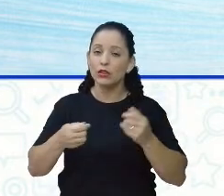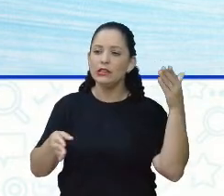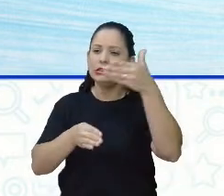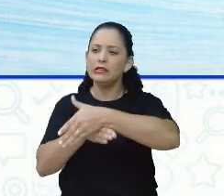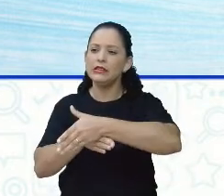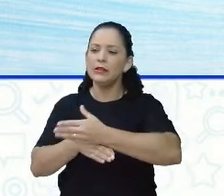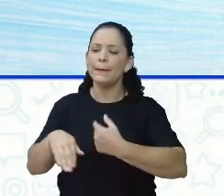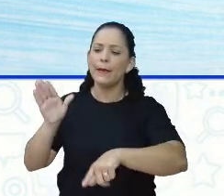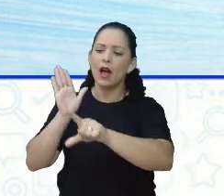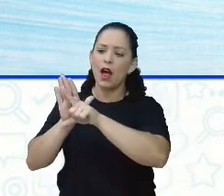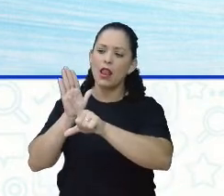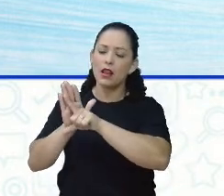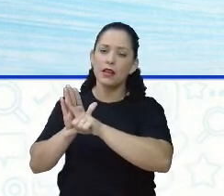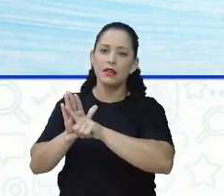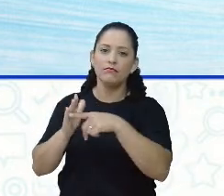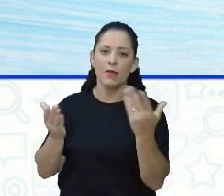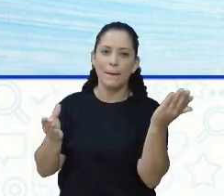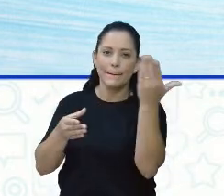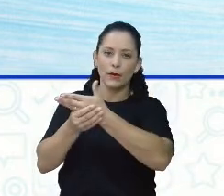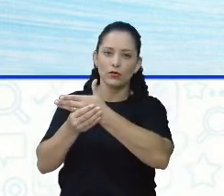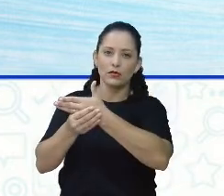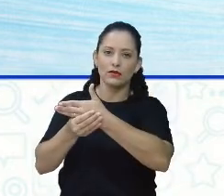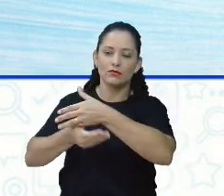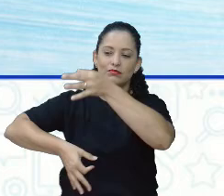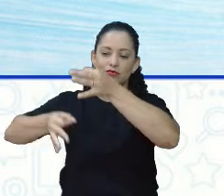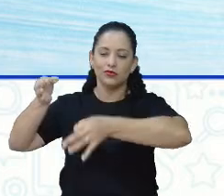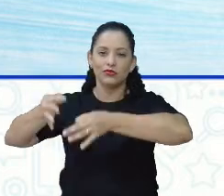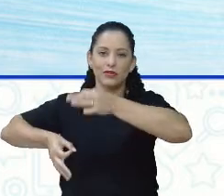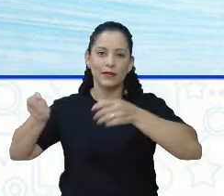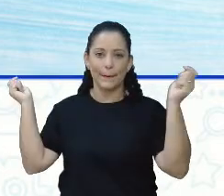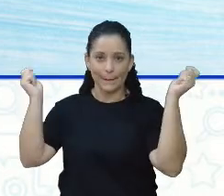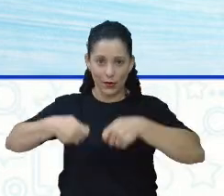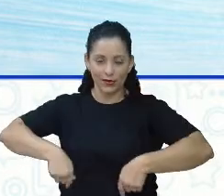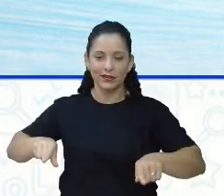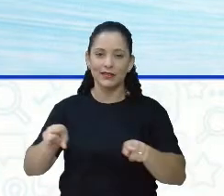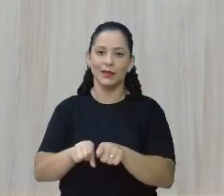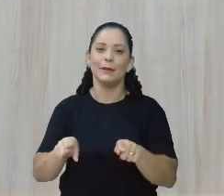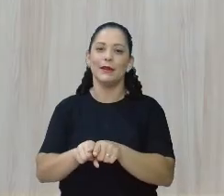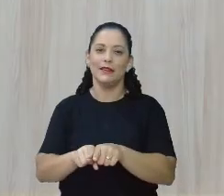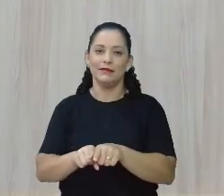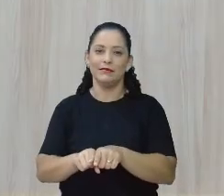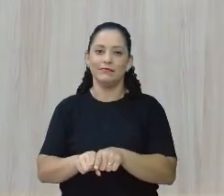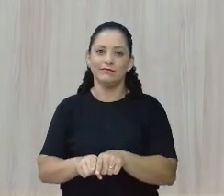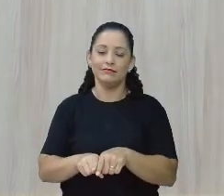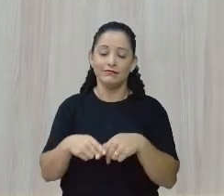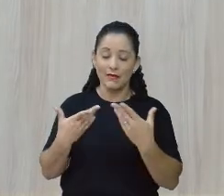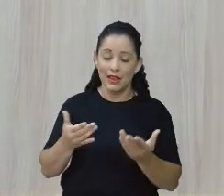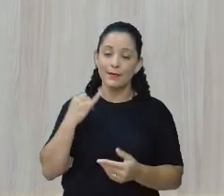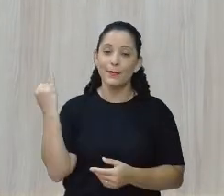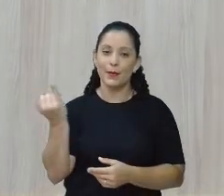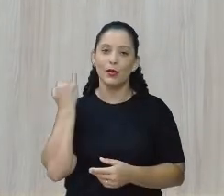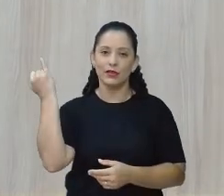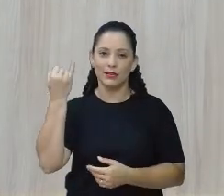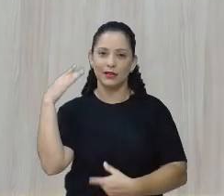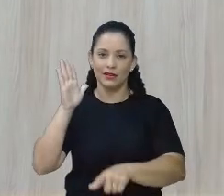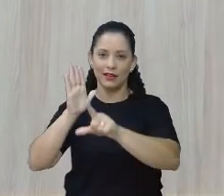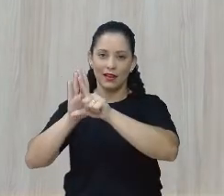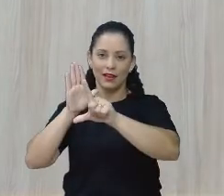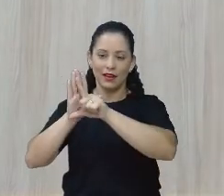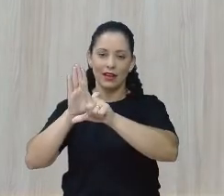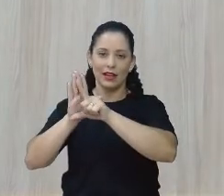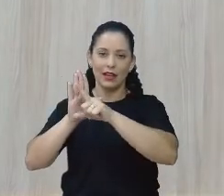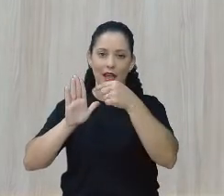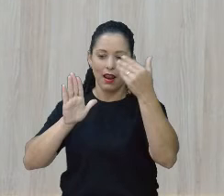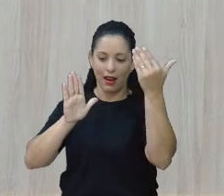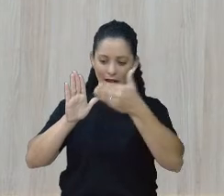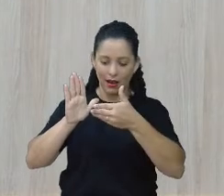Consumidor e reivindicar seus direitos junto à Justiça. Então, olha como esse código ele é importante. Ele garante que o consumidor não